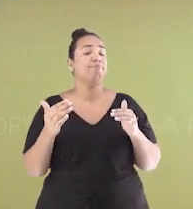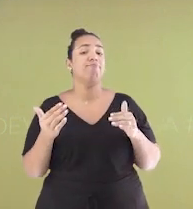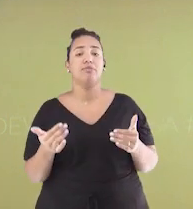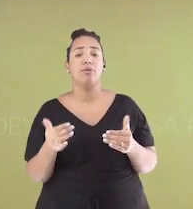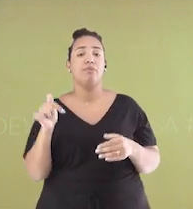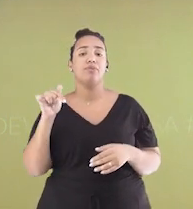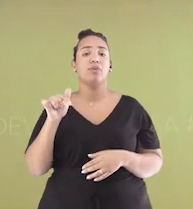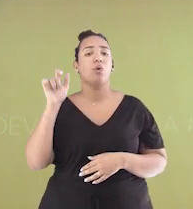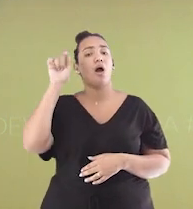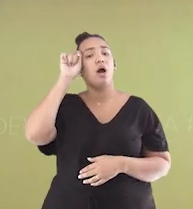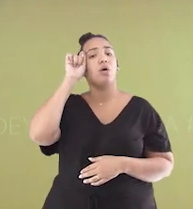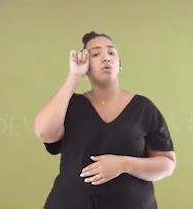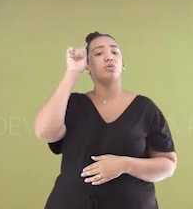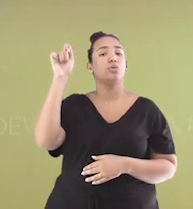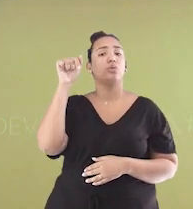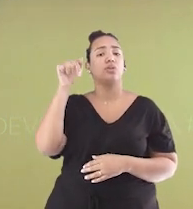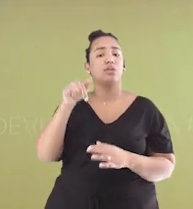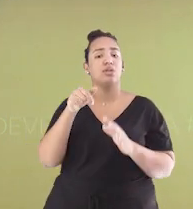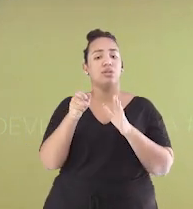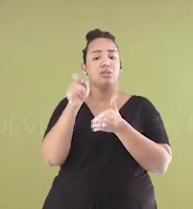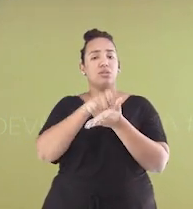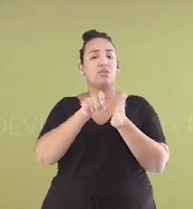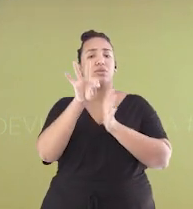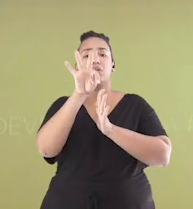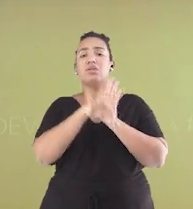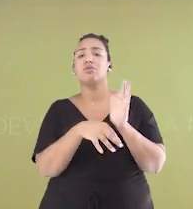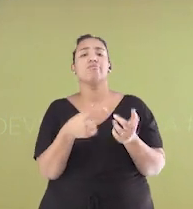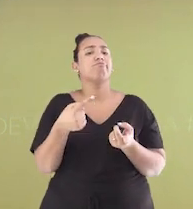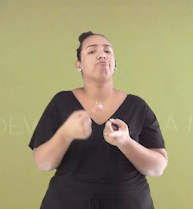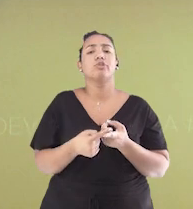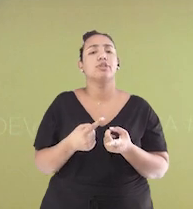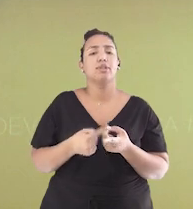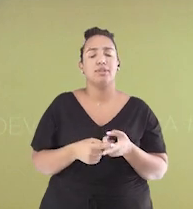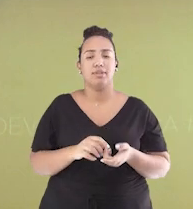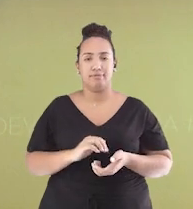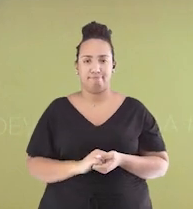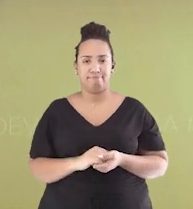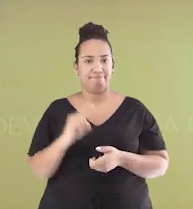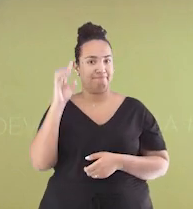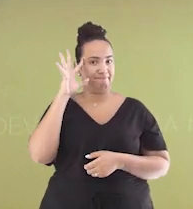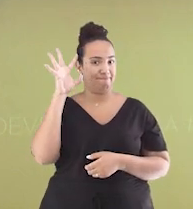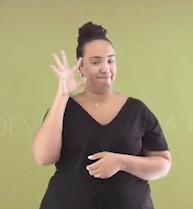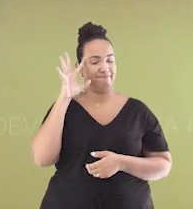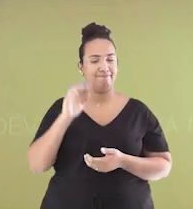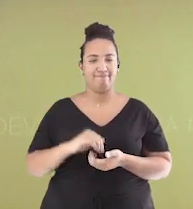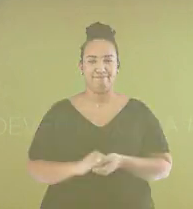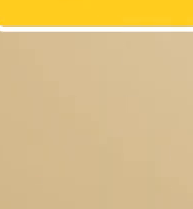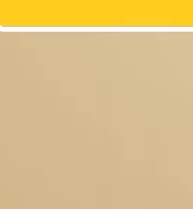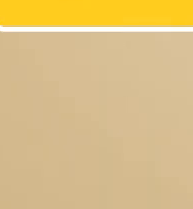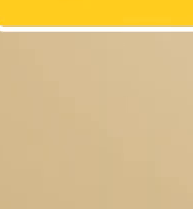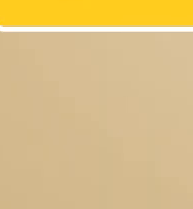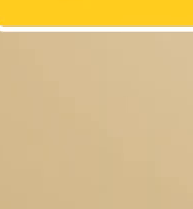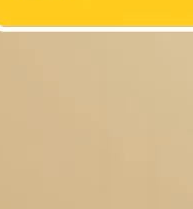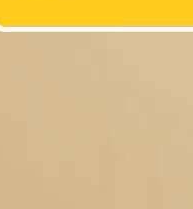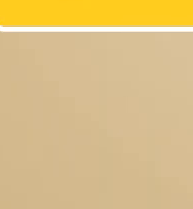Provavelmente, com que intenção o autor escreveu esse texto? Pensem aí.